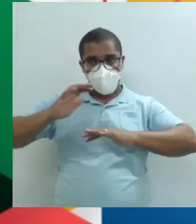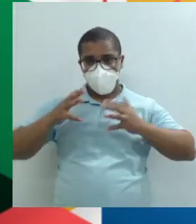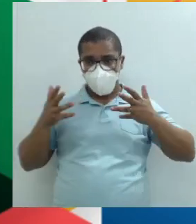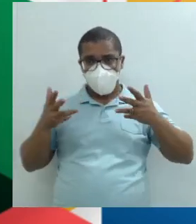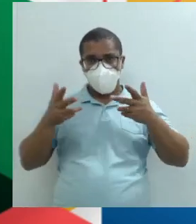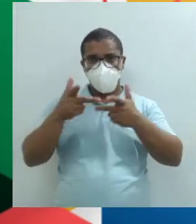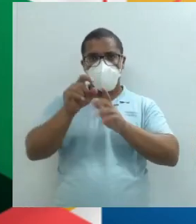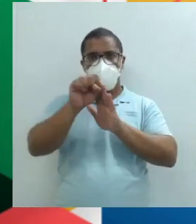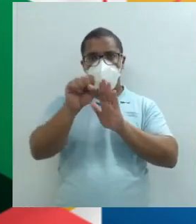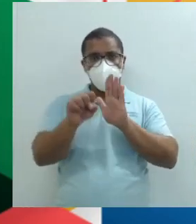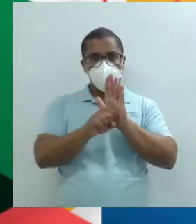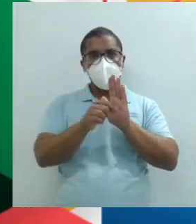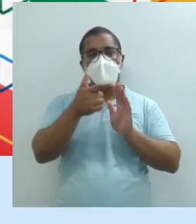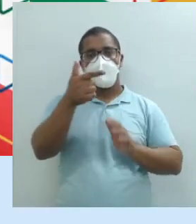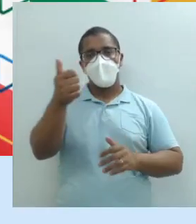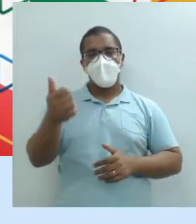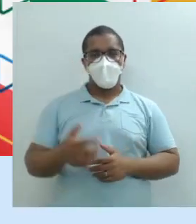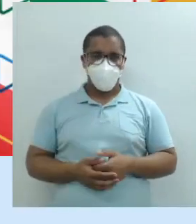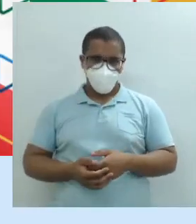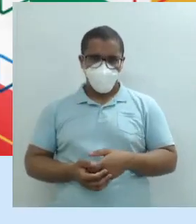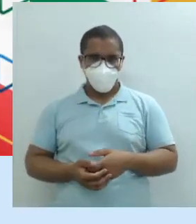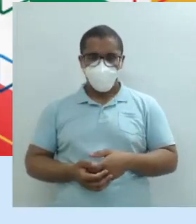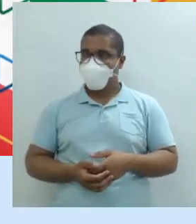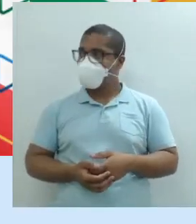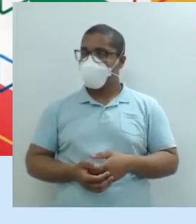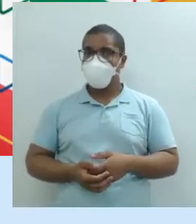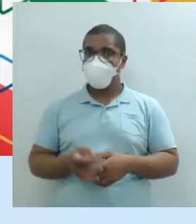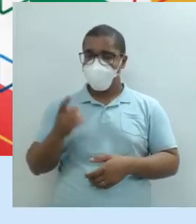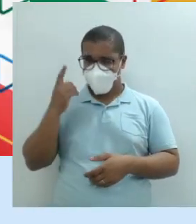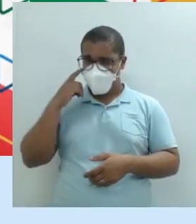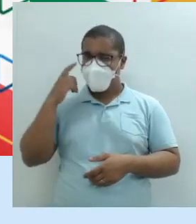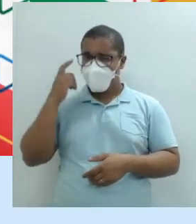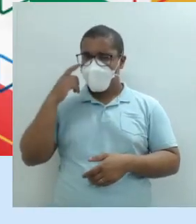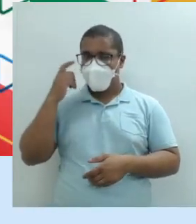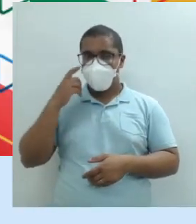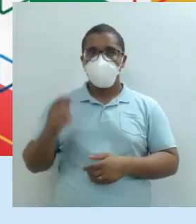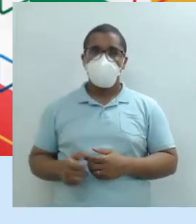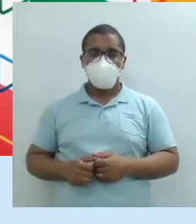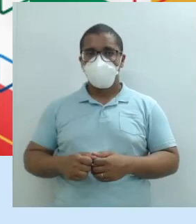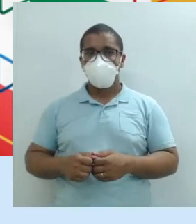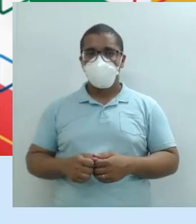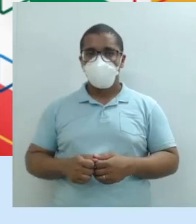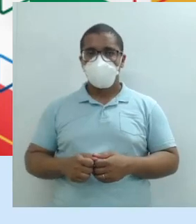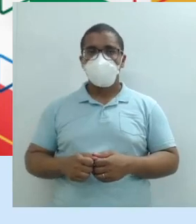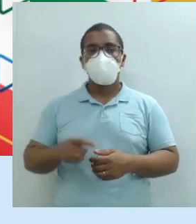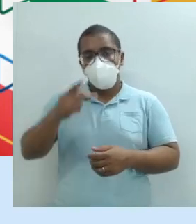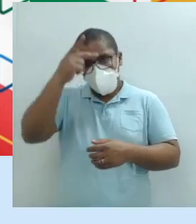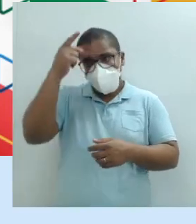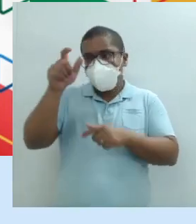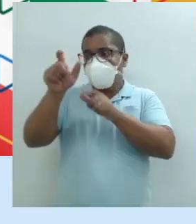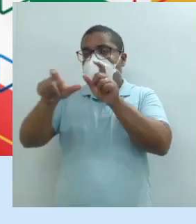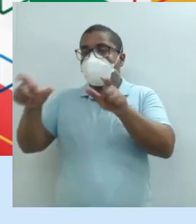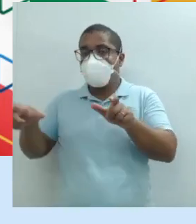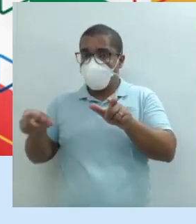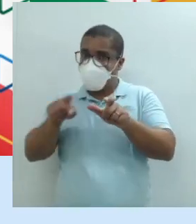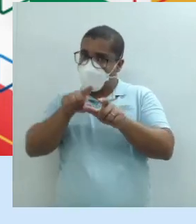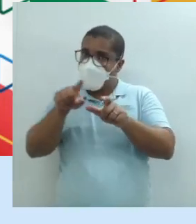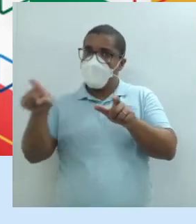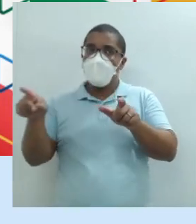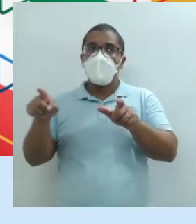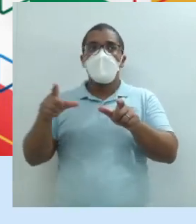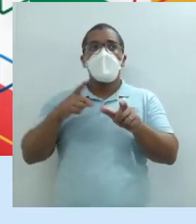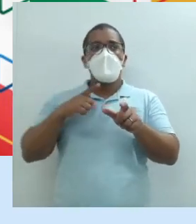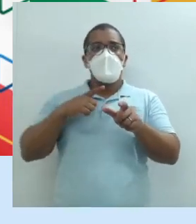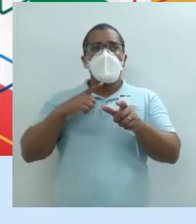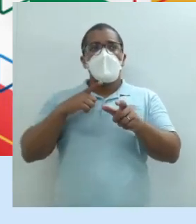do século 21. Vamos dar uma olhadinha nesses resultados. Os autores, né, para os autores,